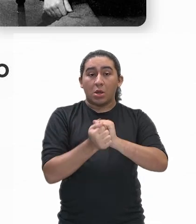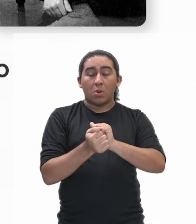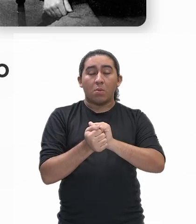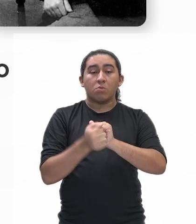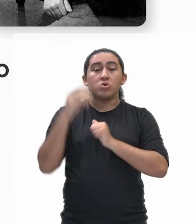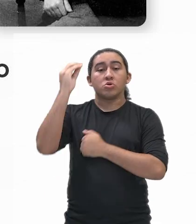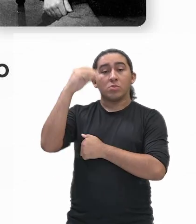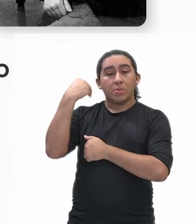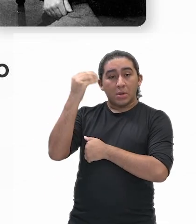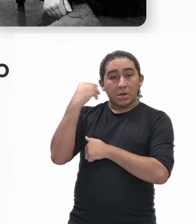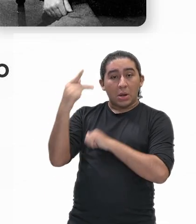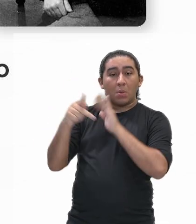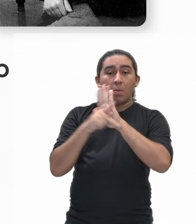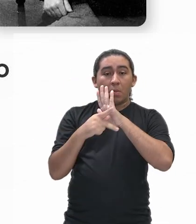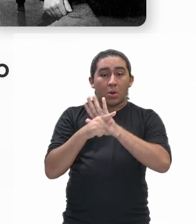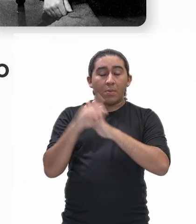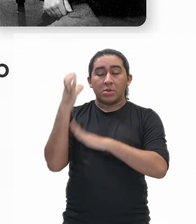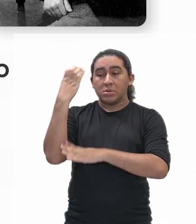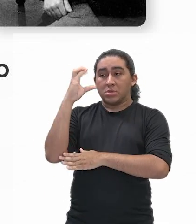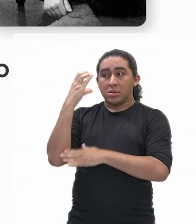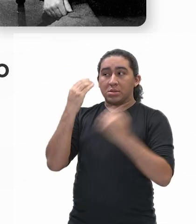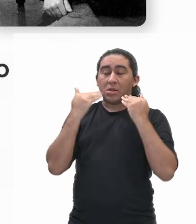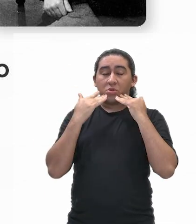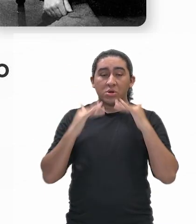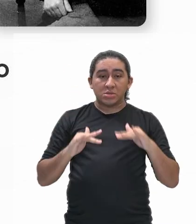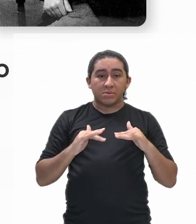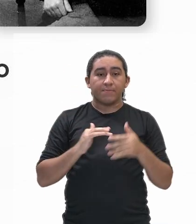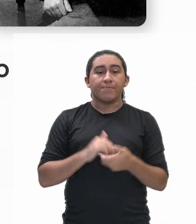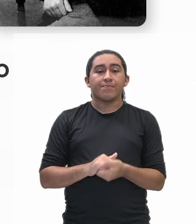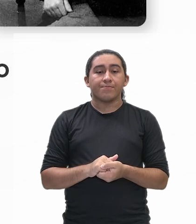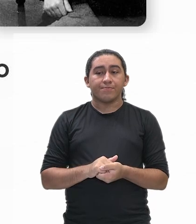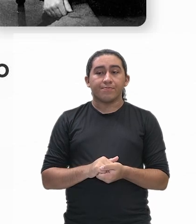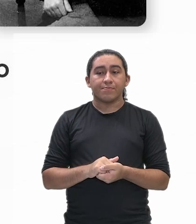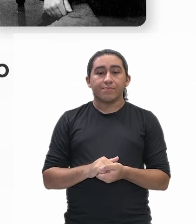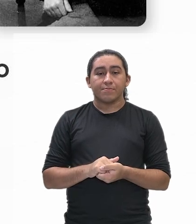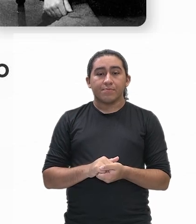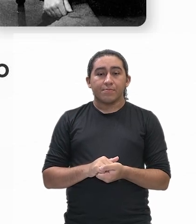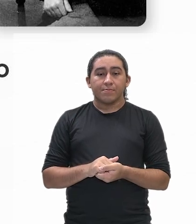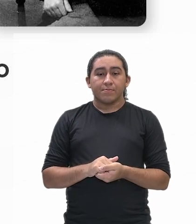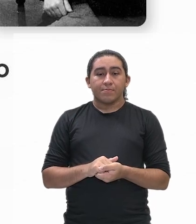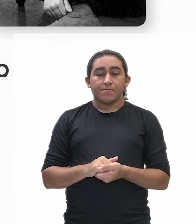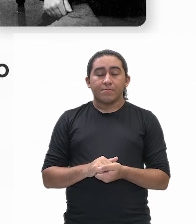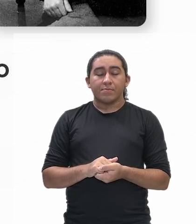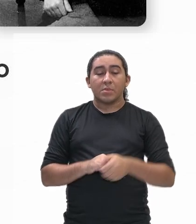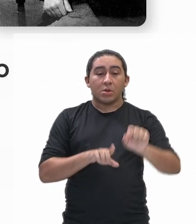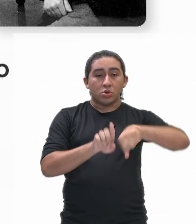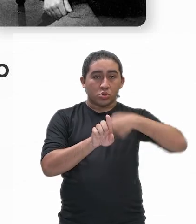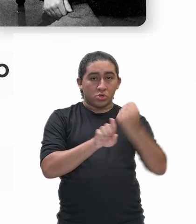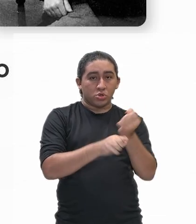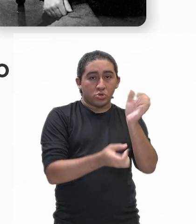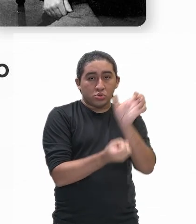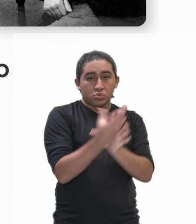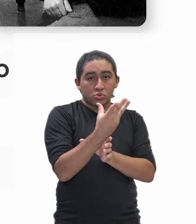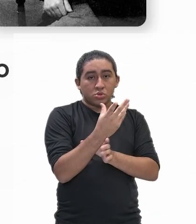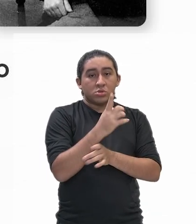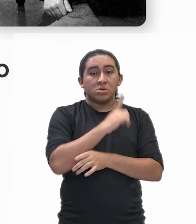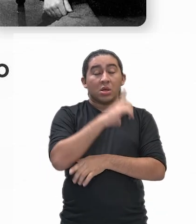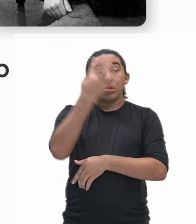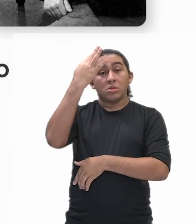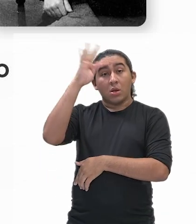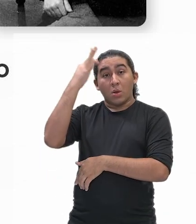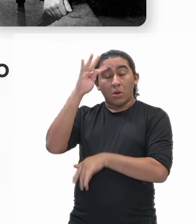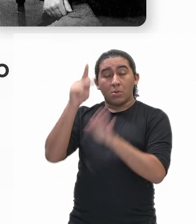adaptação do método experimental das ciências da natureza. Então, quando a sociologia surge, os teóricos